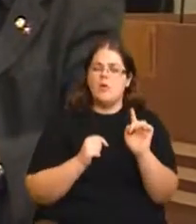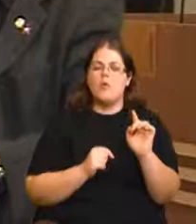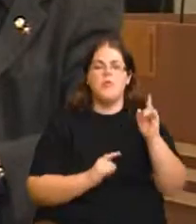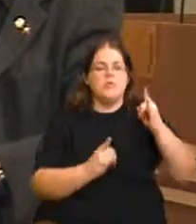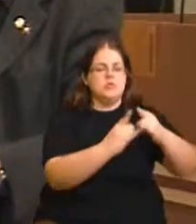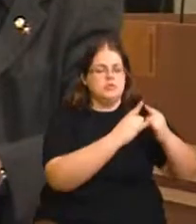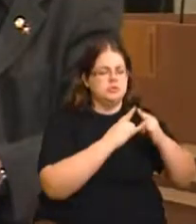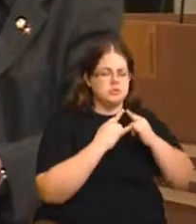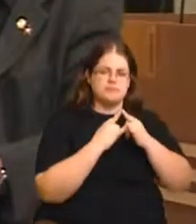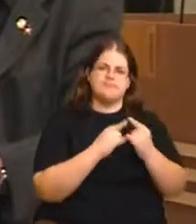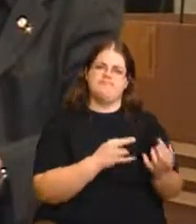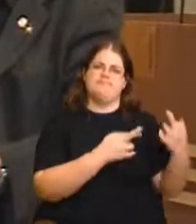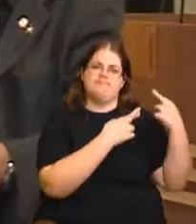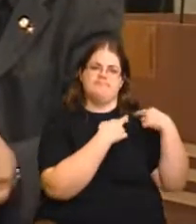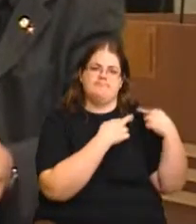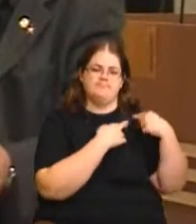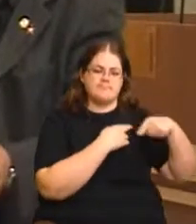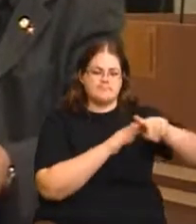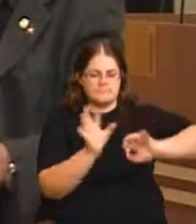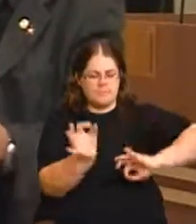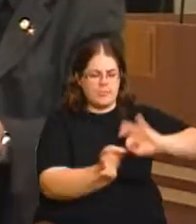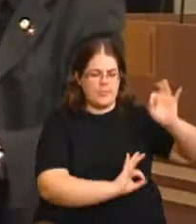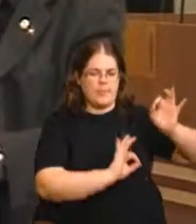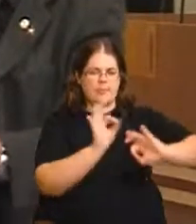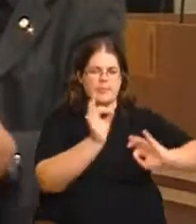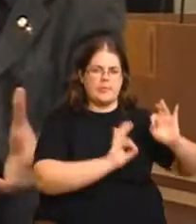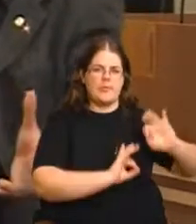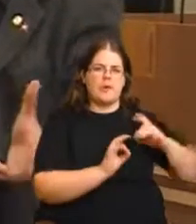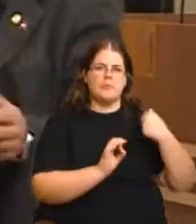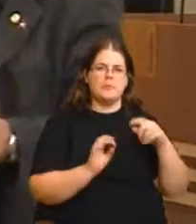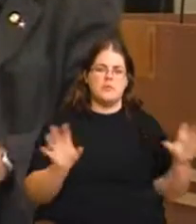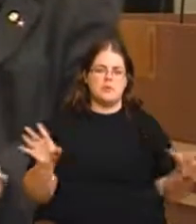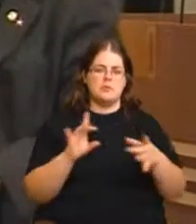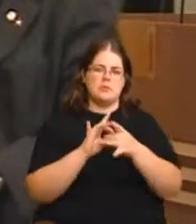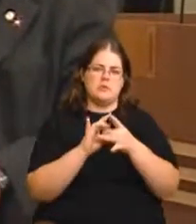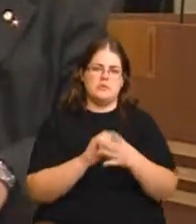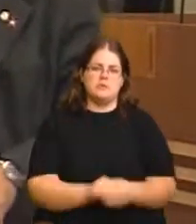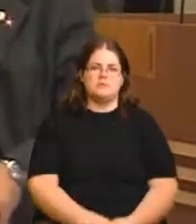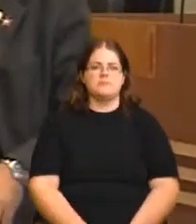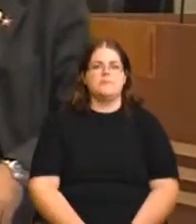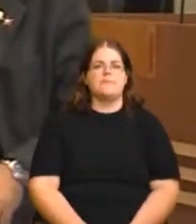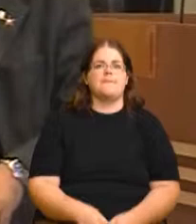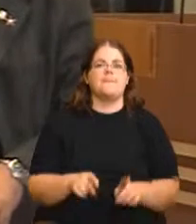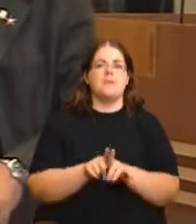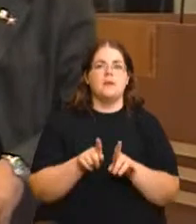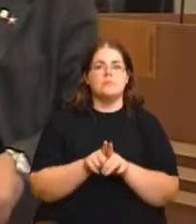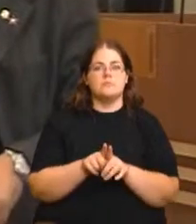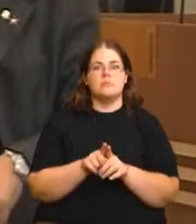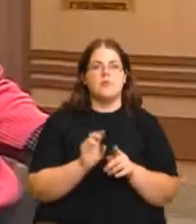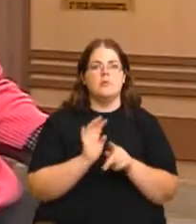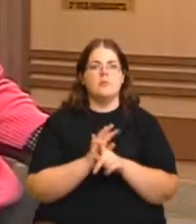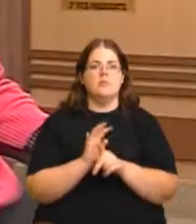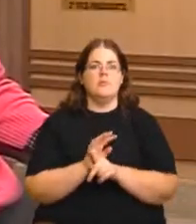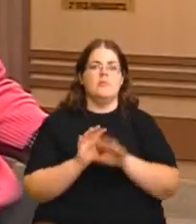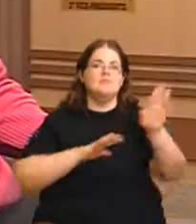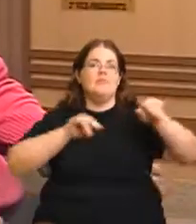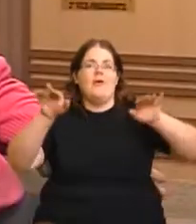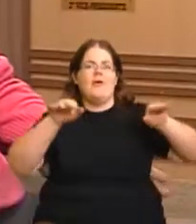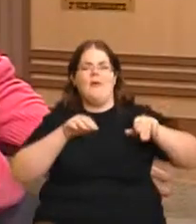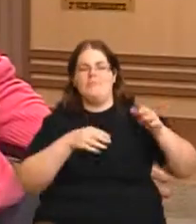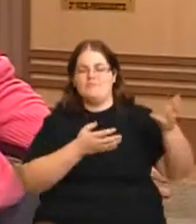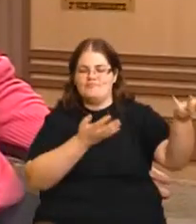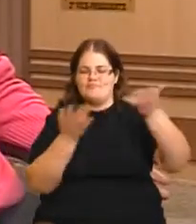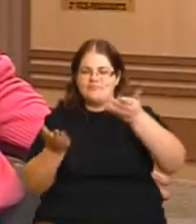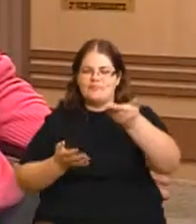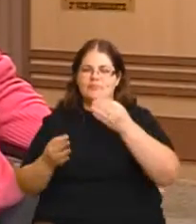Carnaval é as entidades. Agora precisa ter uma organização conjunta e respeitar as entidades promotoras. Até para transformar realmente num produto turístico, né? Como